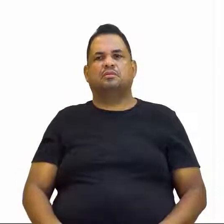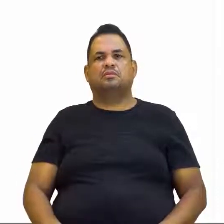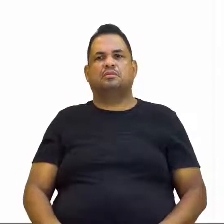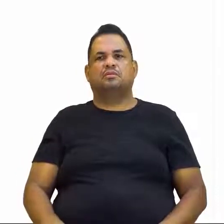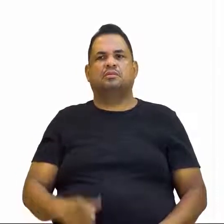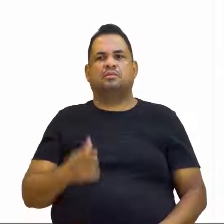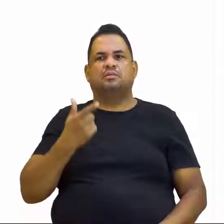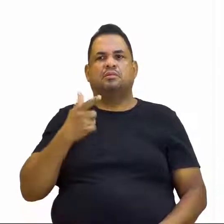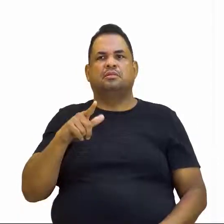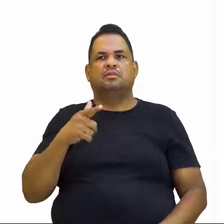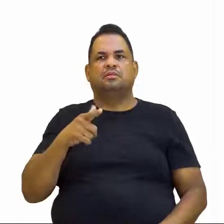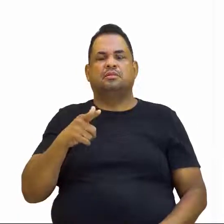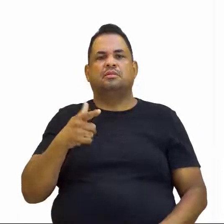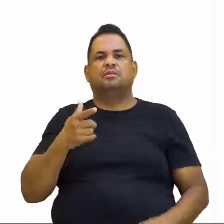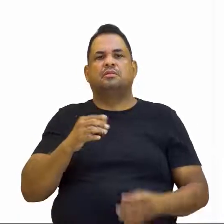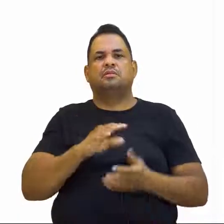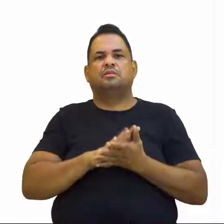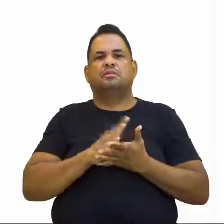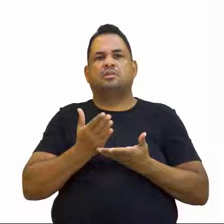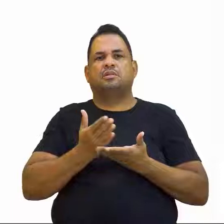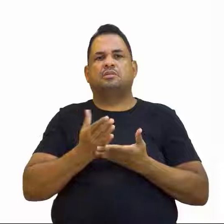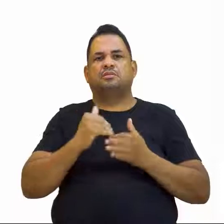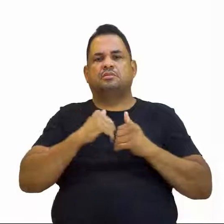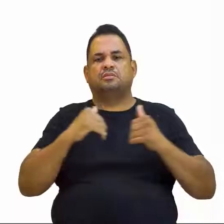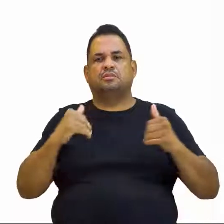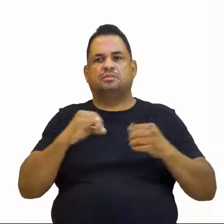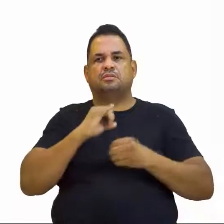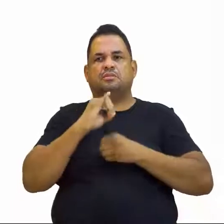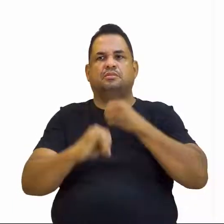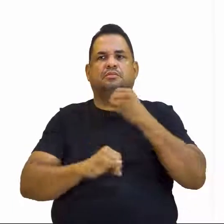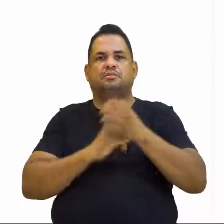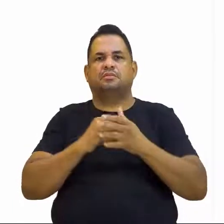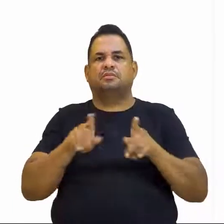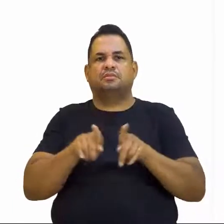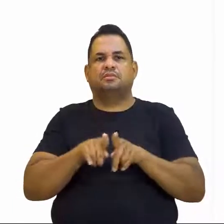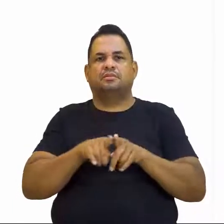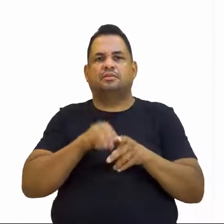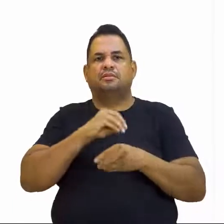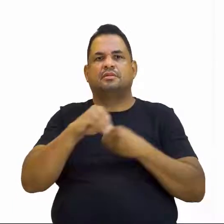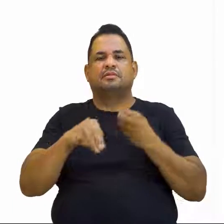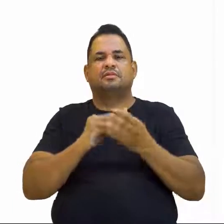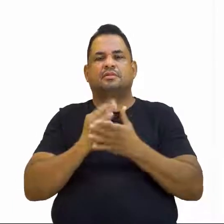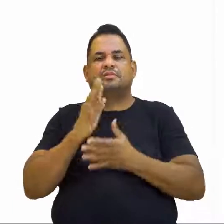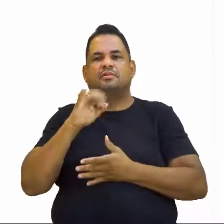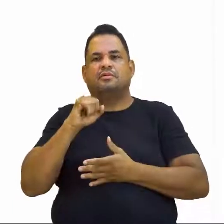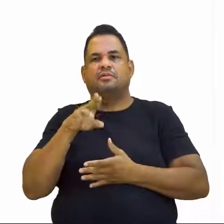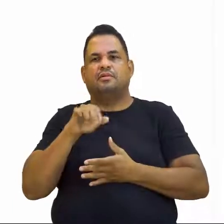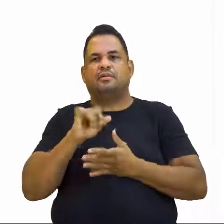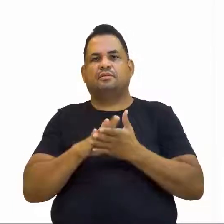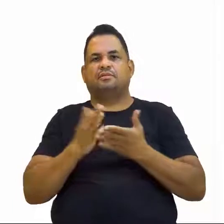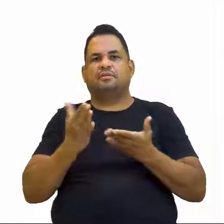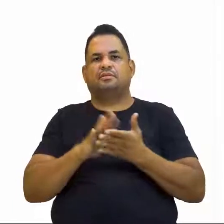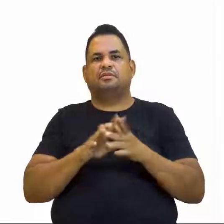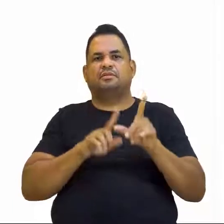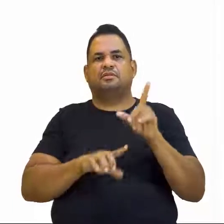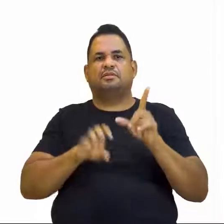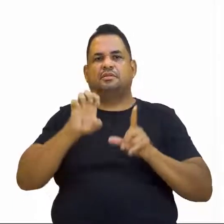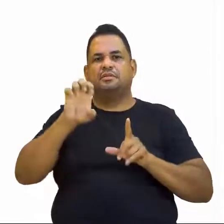sofre dissociação iônica porque também é um composto covalente. A letra E, olha